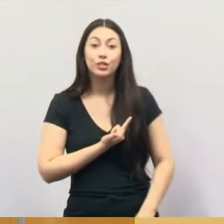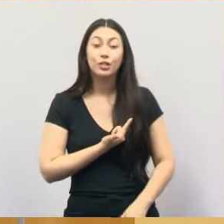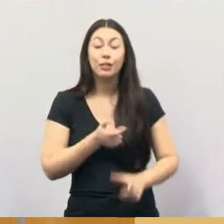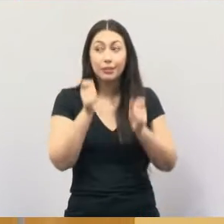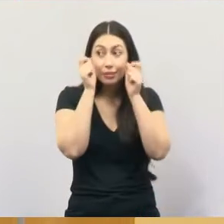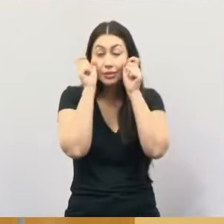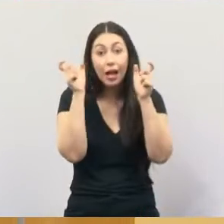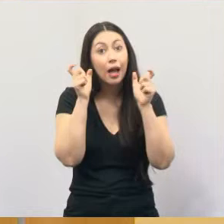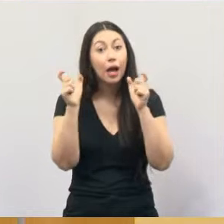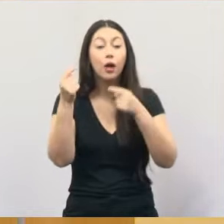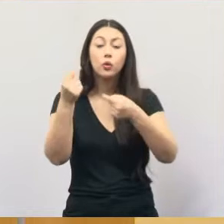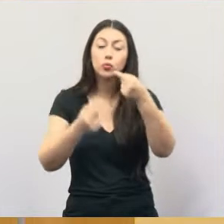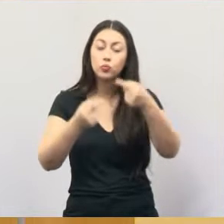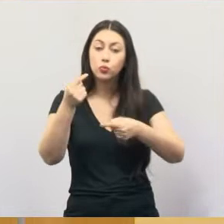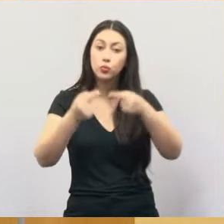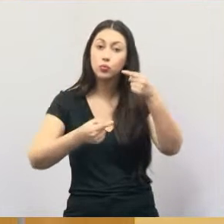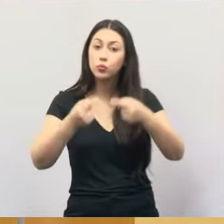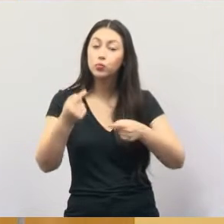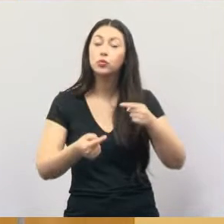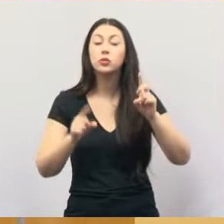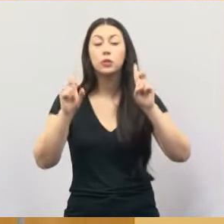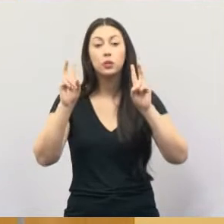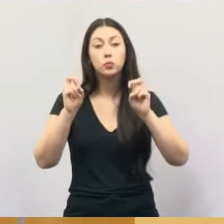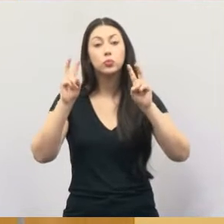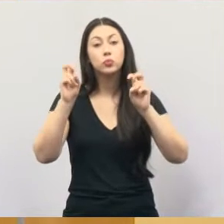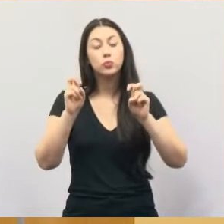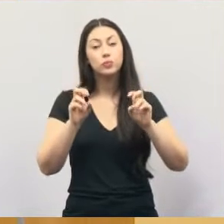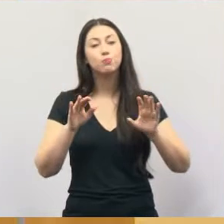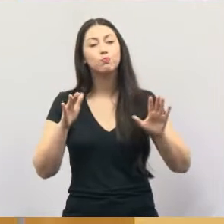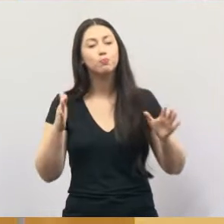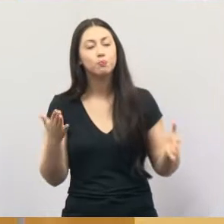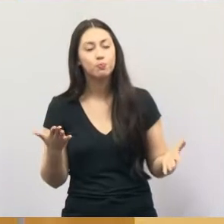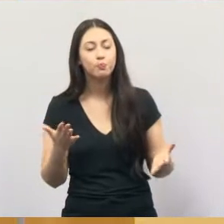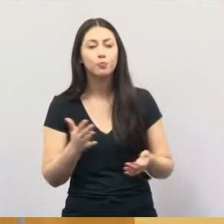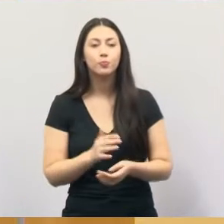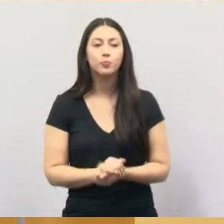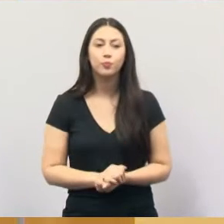e a discussão para determinados temas, e aí fica